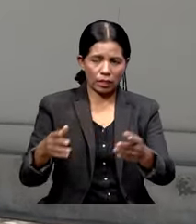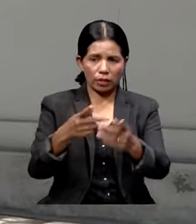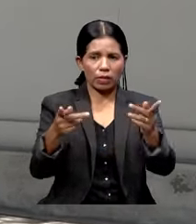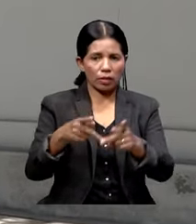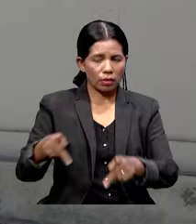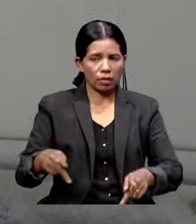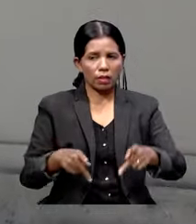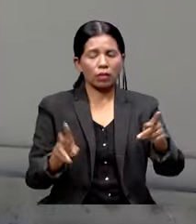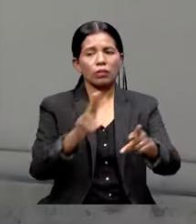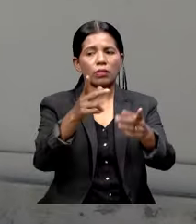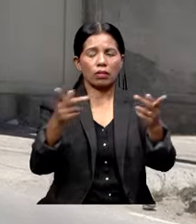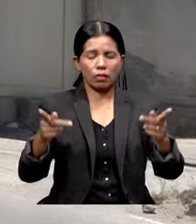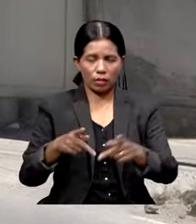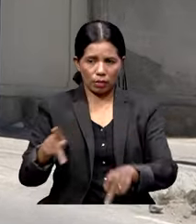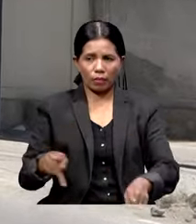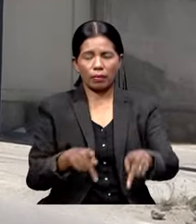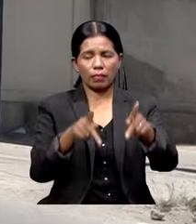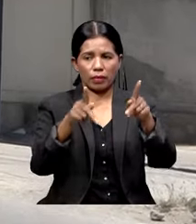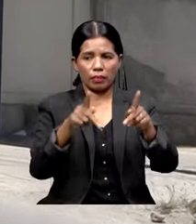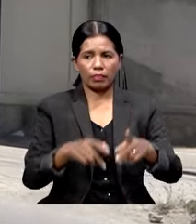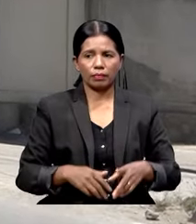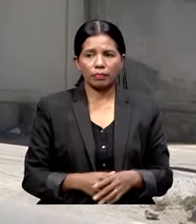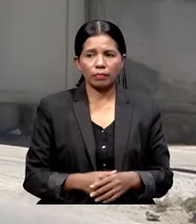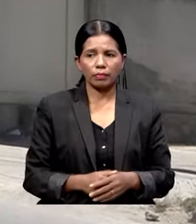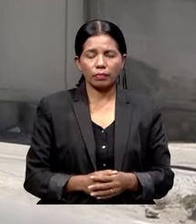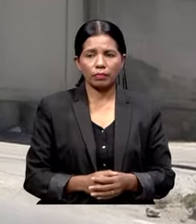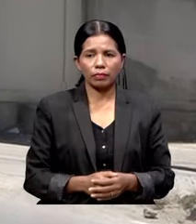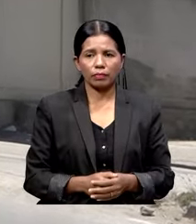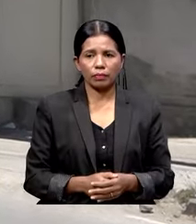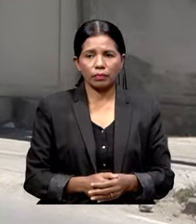no mos ocupa espaço público bem-vinda Simenes Adriano Verdial, Diamém.